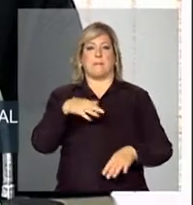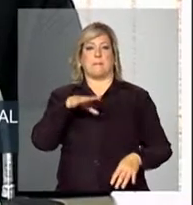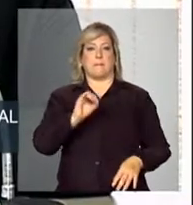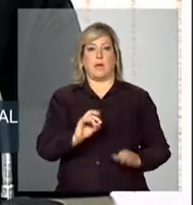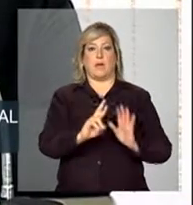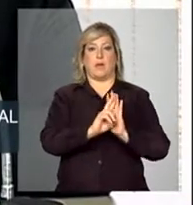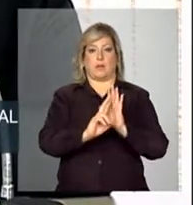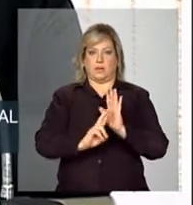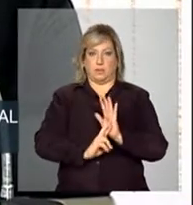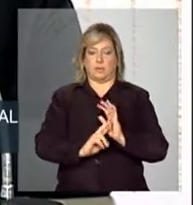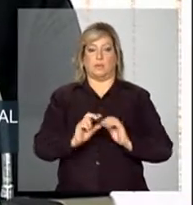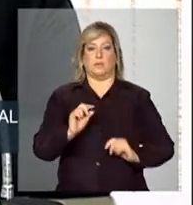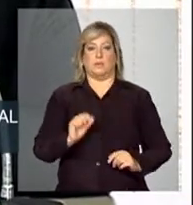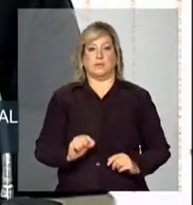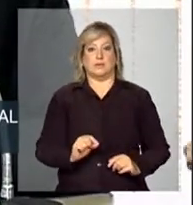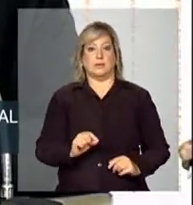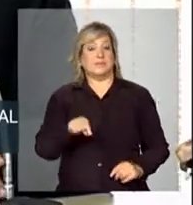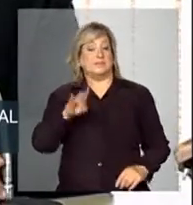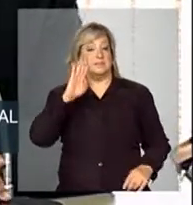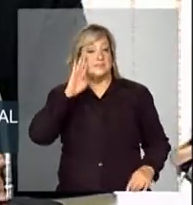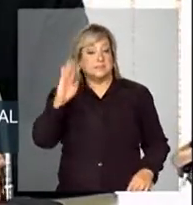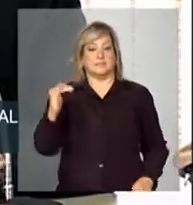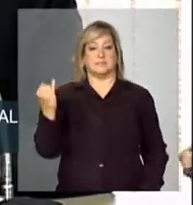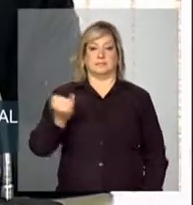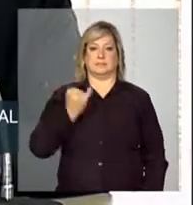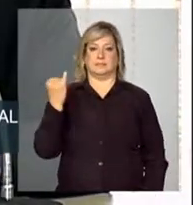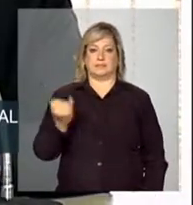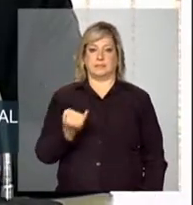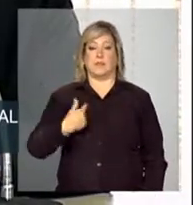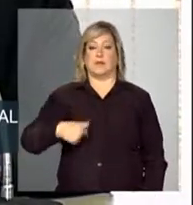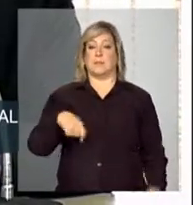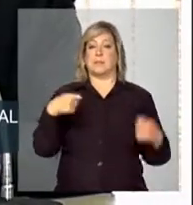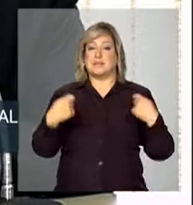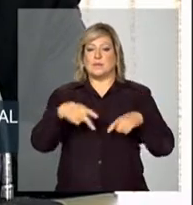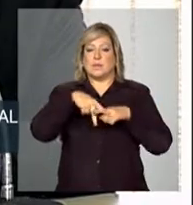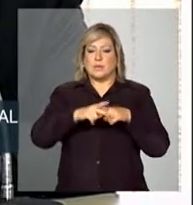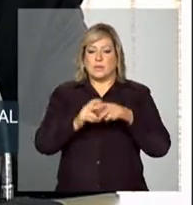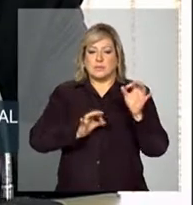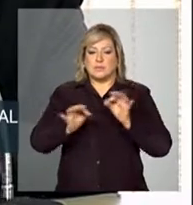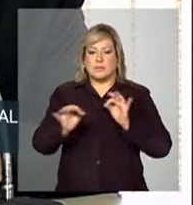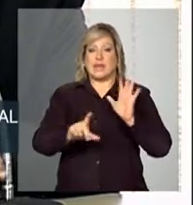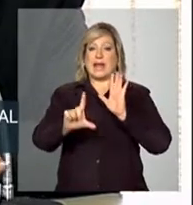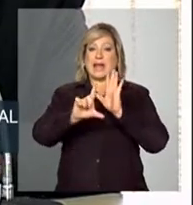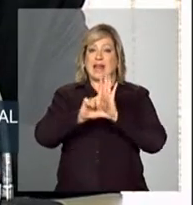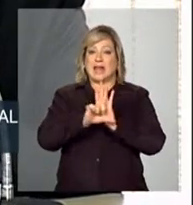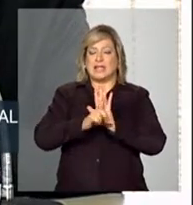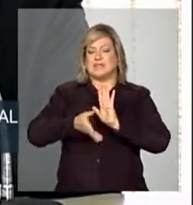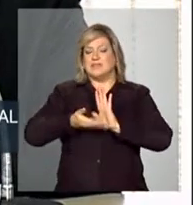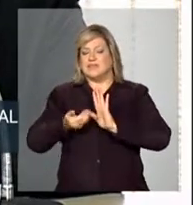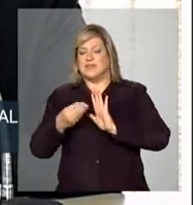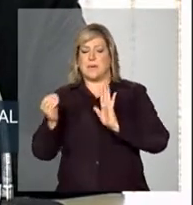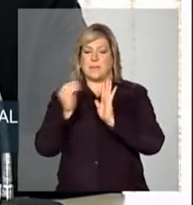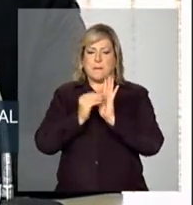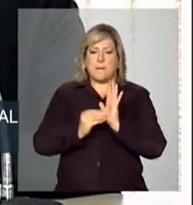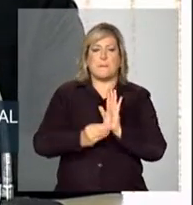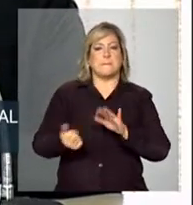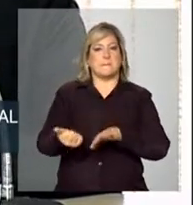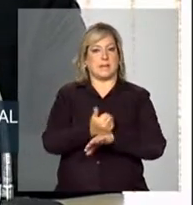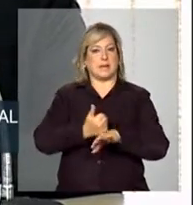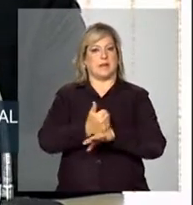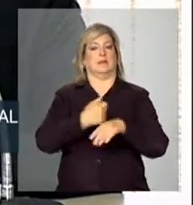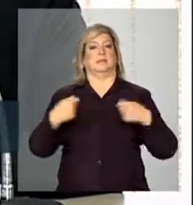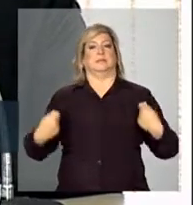regulatório Ou seja é indispensável que nós aperfeiçoamos a legislação brasileira existentes